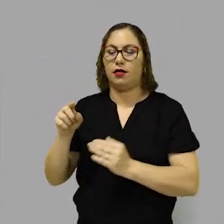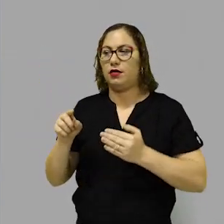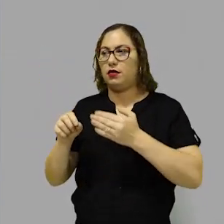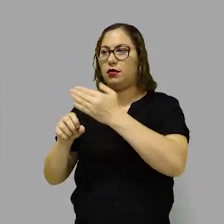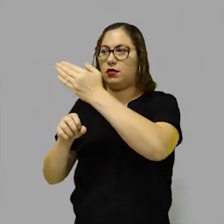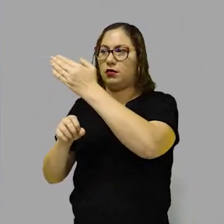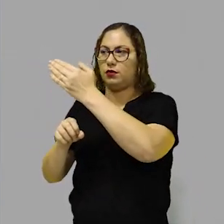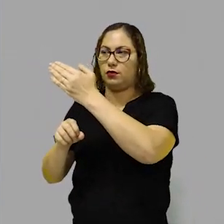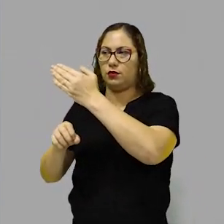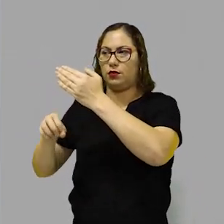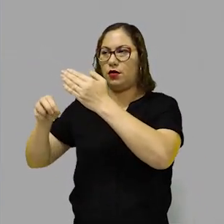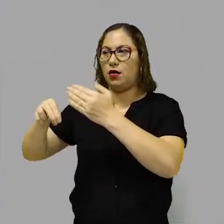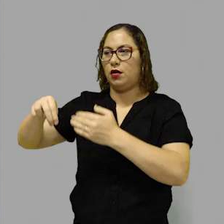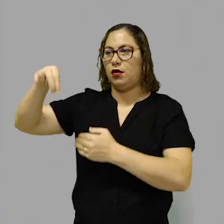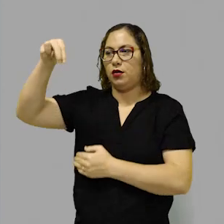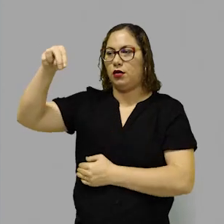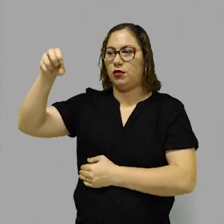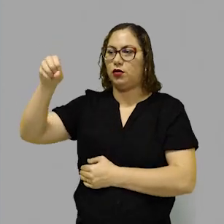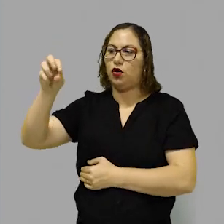para o